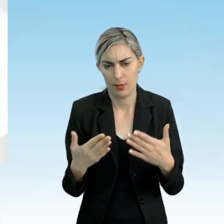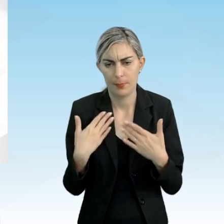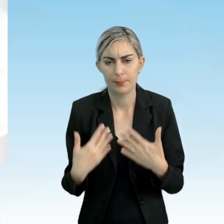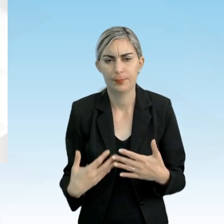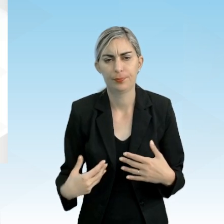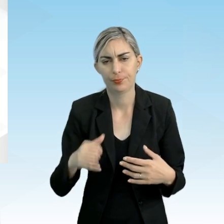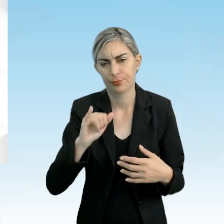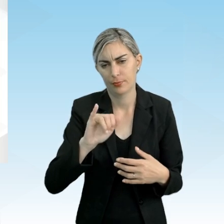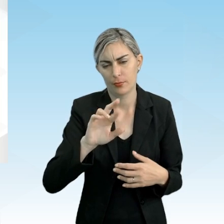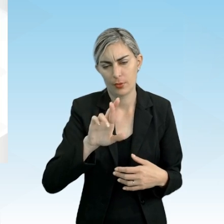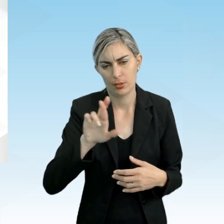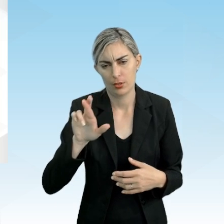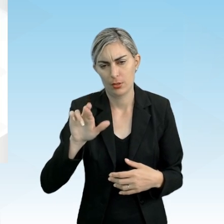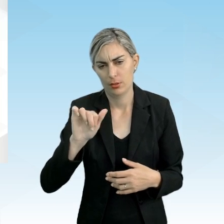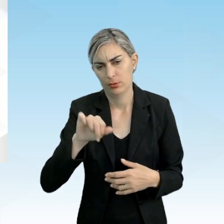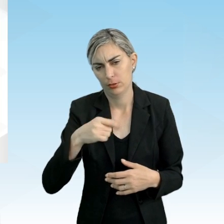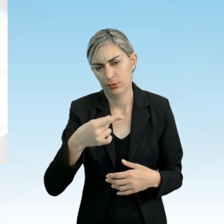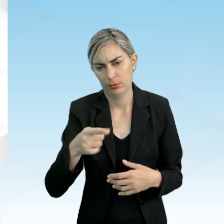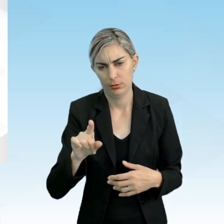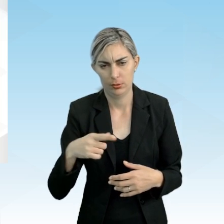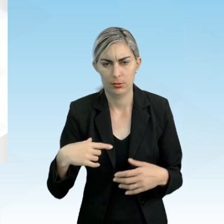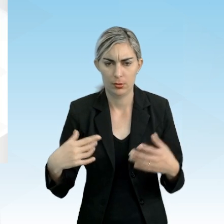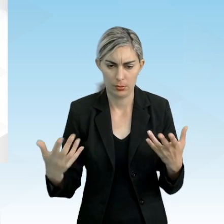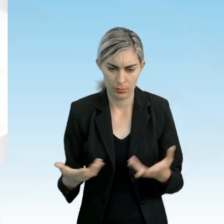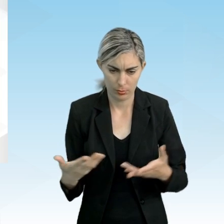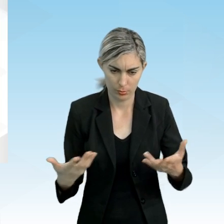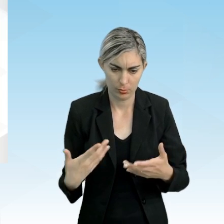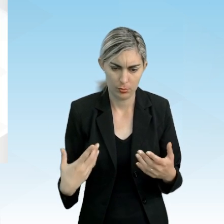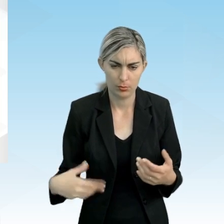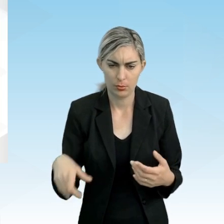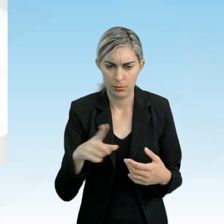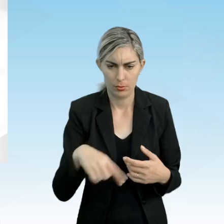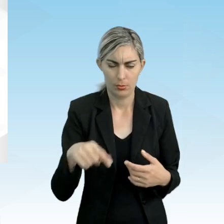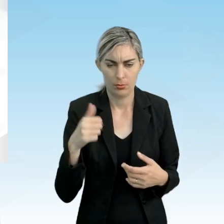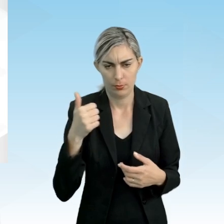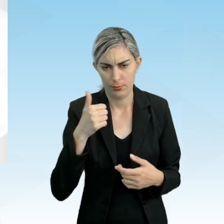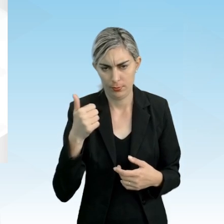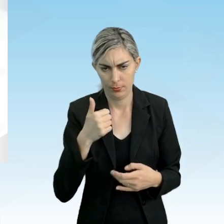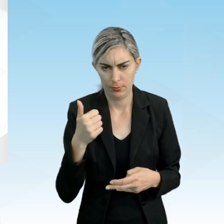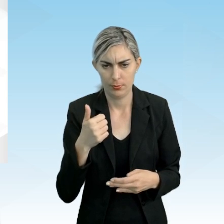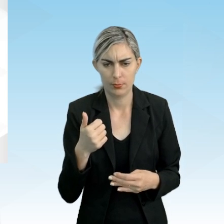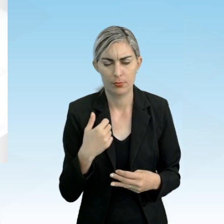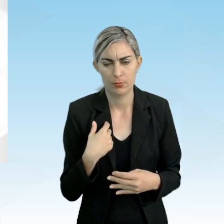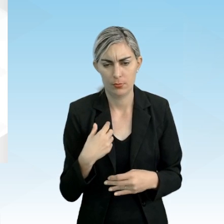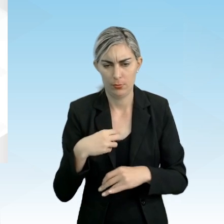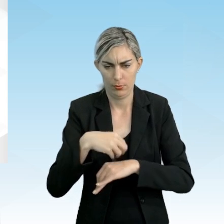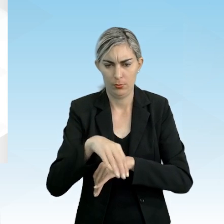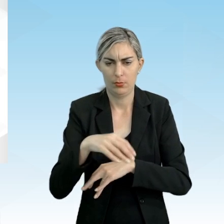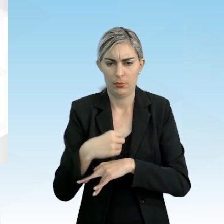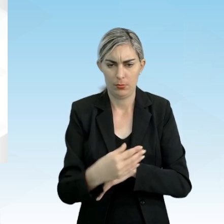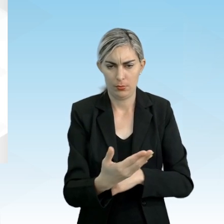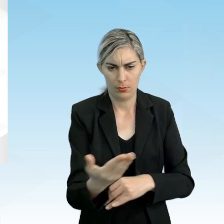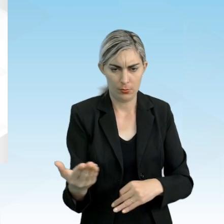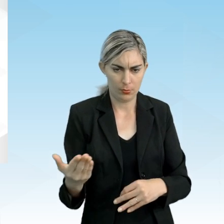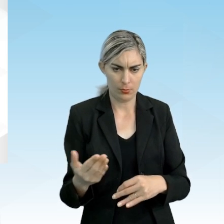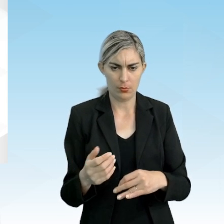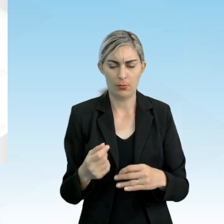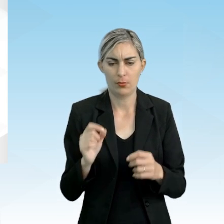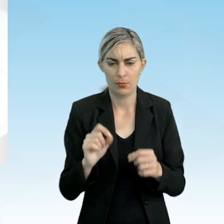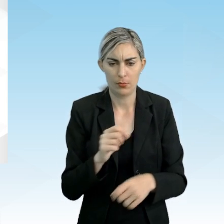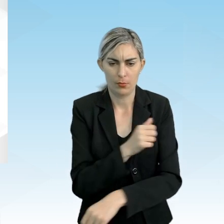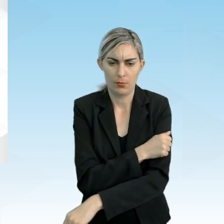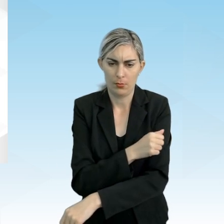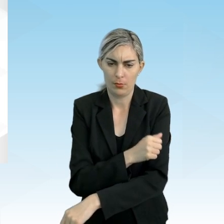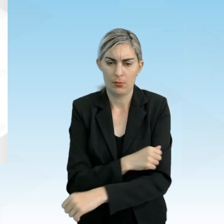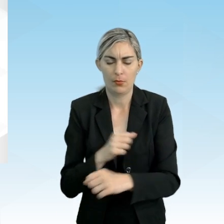por irradiação bom Bora agora para nossa primeira questão Coloca essa questão na telinha para que os